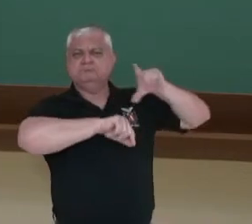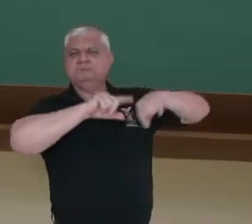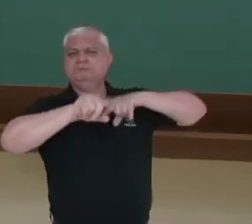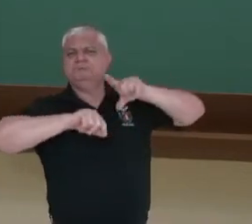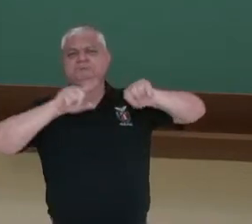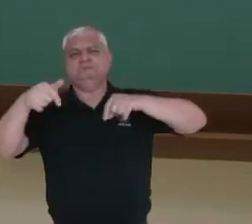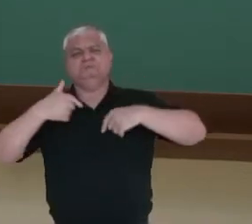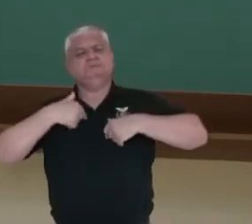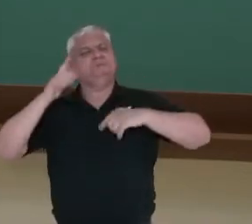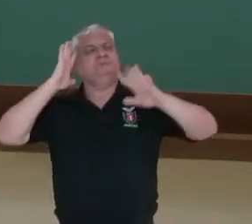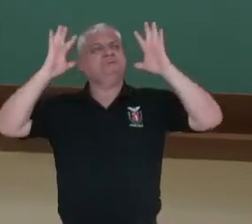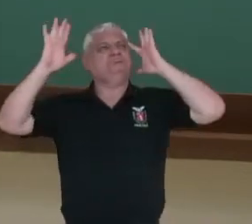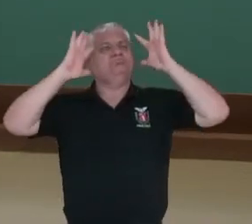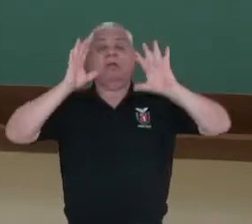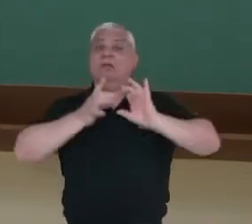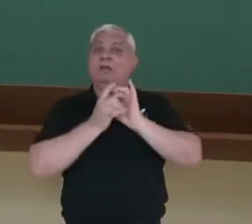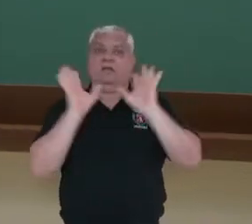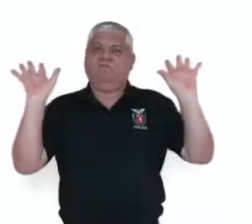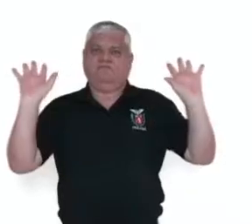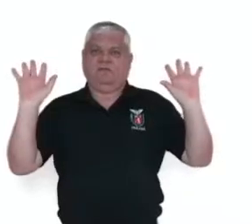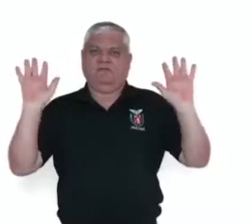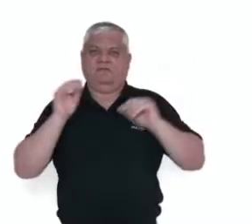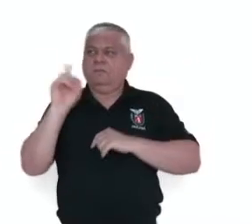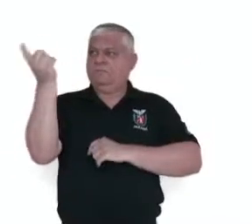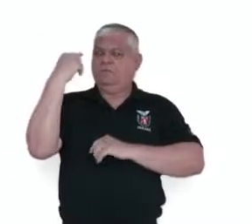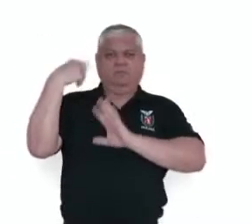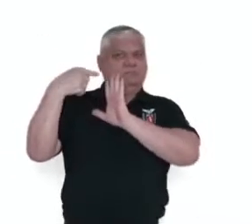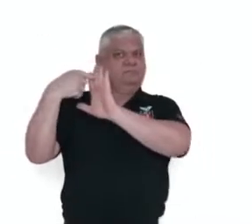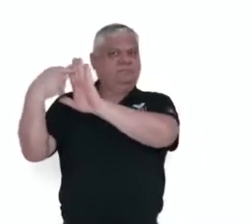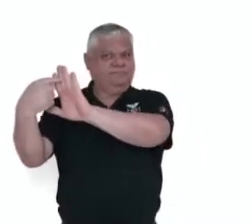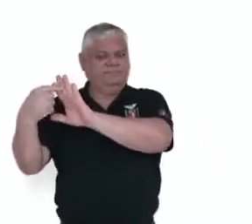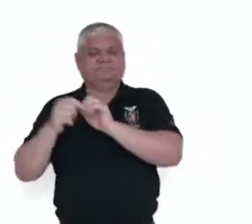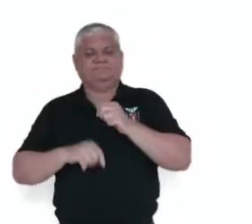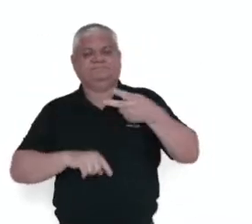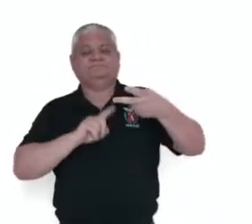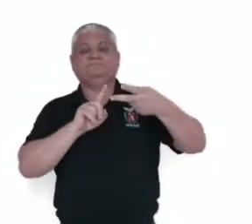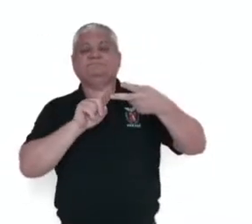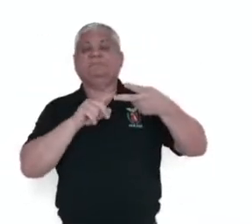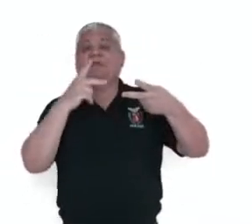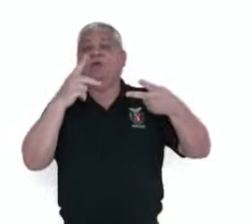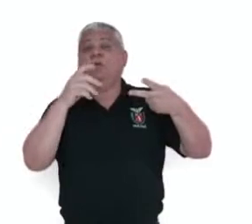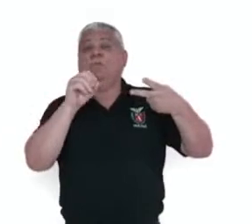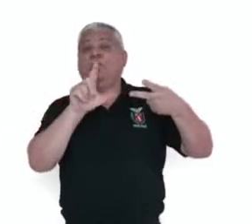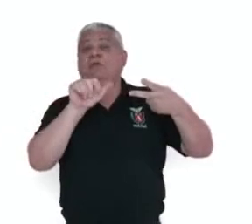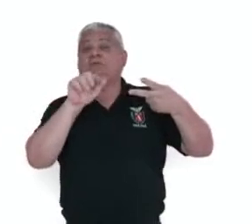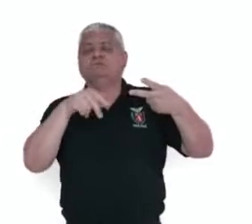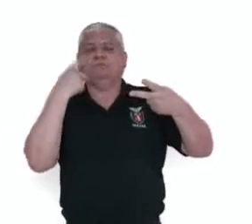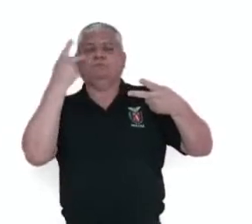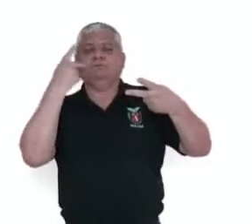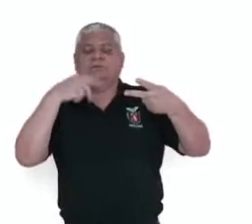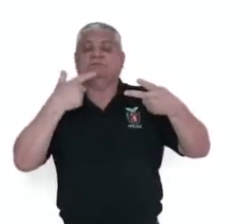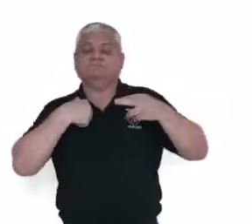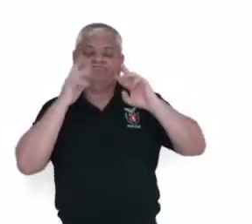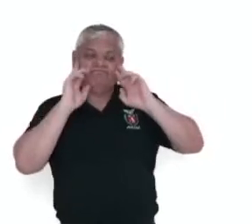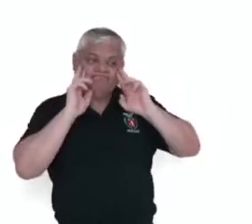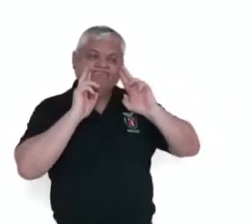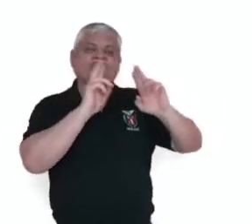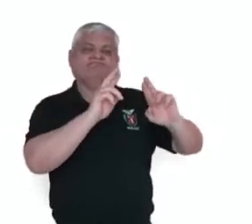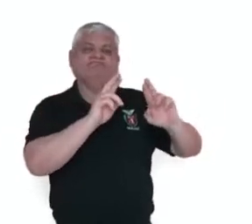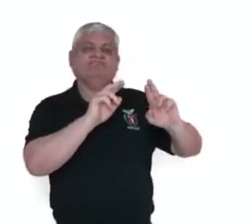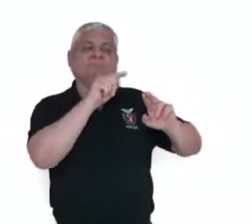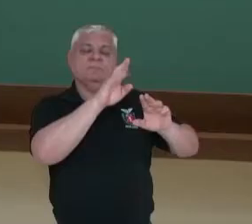de pensamento. Depois, os direitos políticos, os que dizem respeito às participações políticas e à